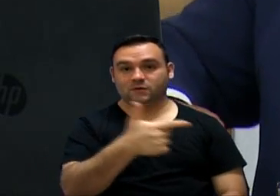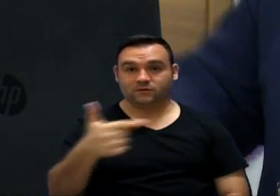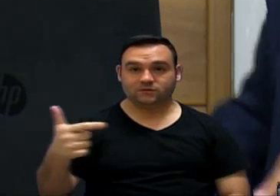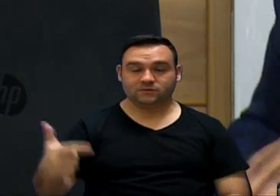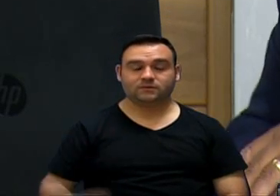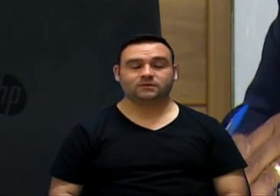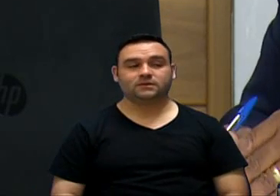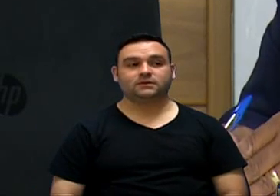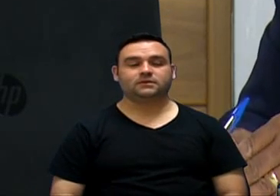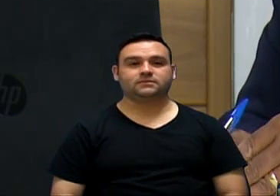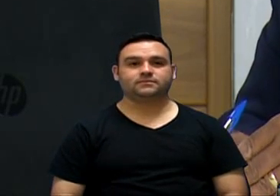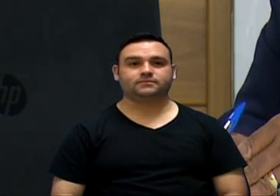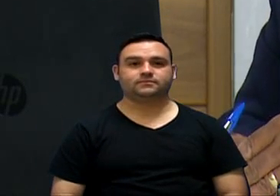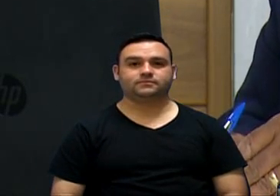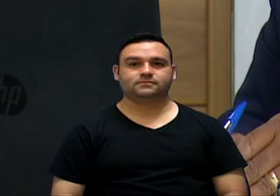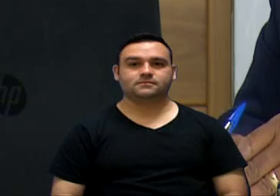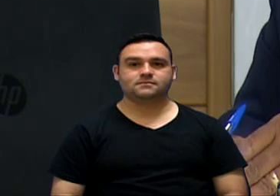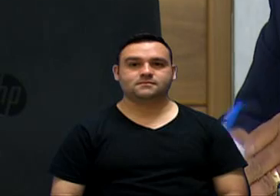05/2022.